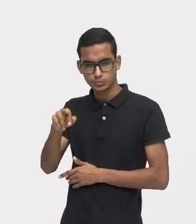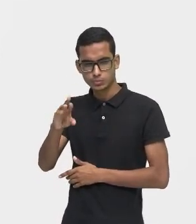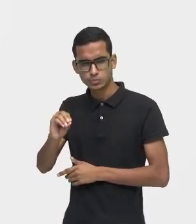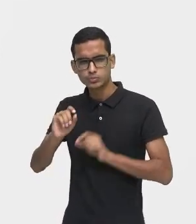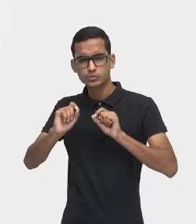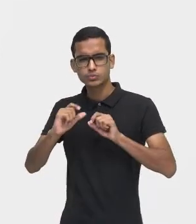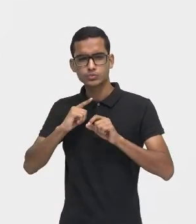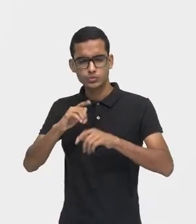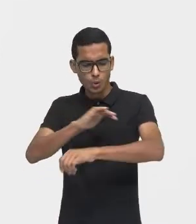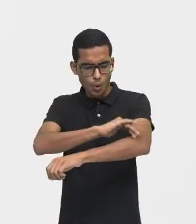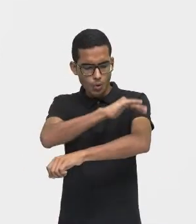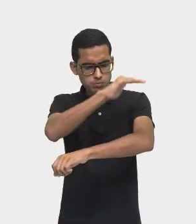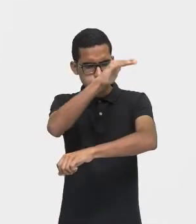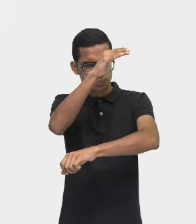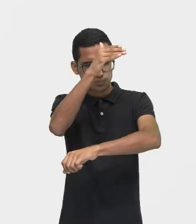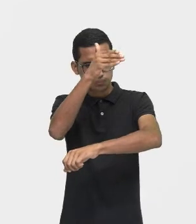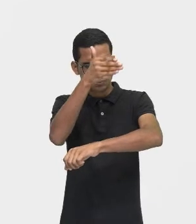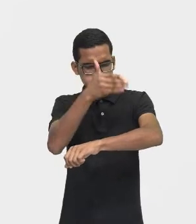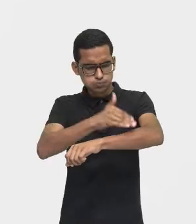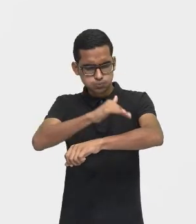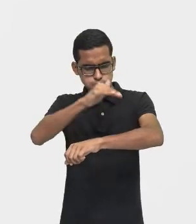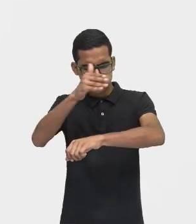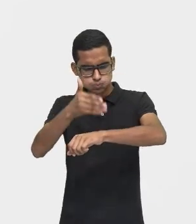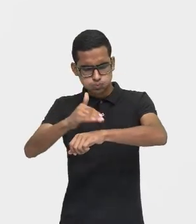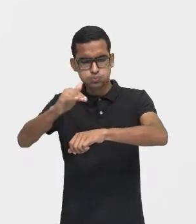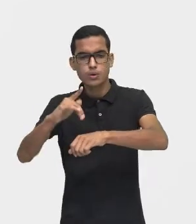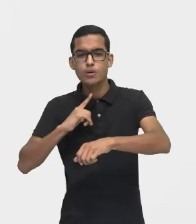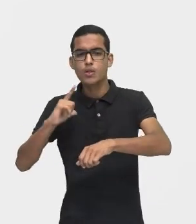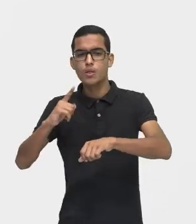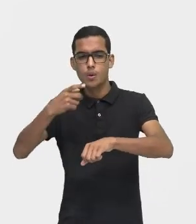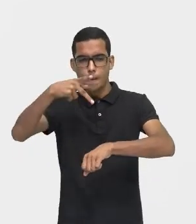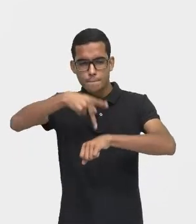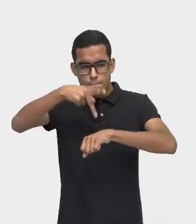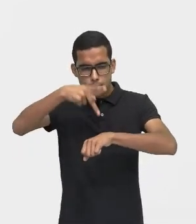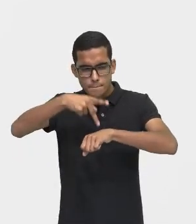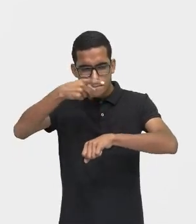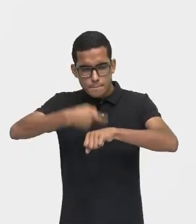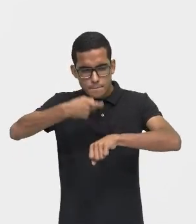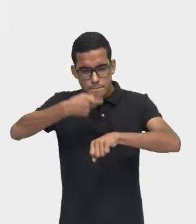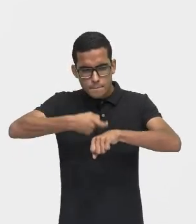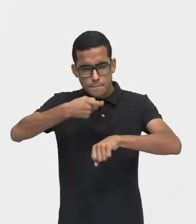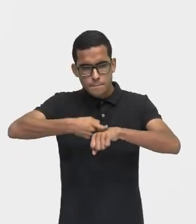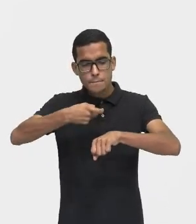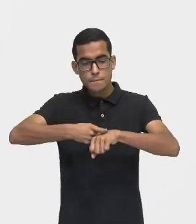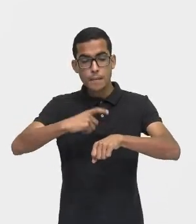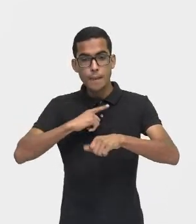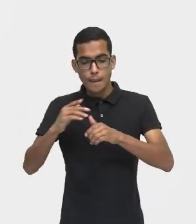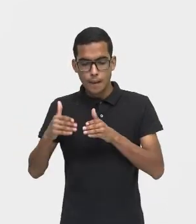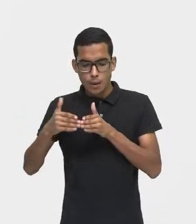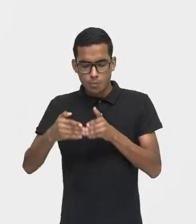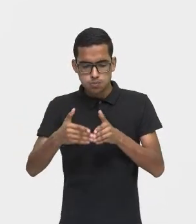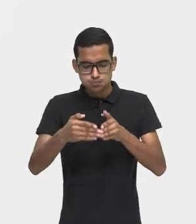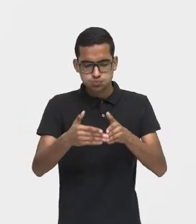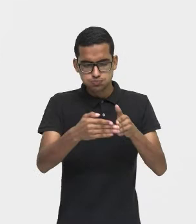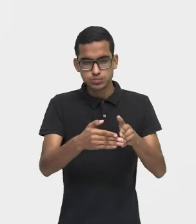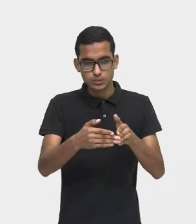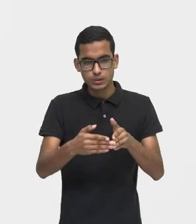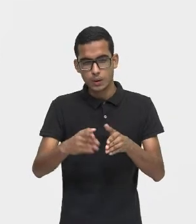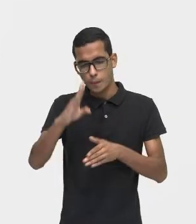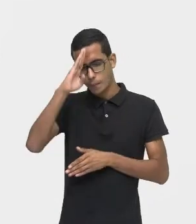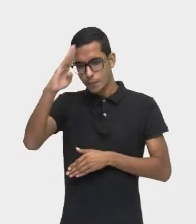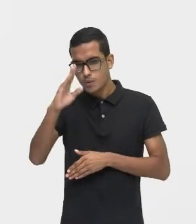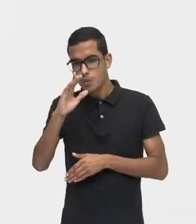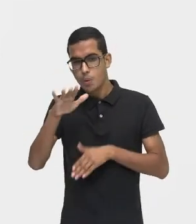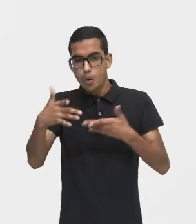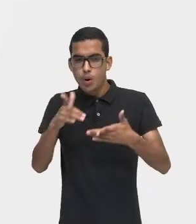pedregoso. O que é isso? Que tem bastante rochas. Então, isso vai ter uma certa dificuldade de navegação, principalmente quando o rio